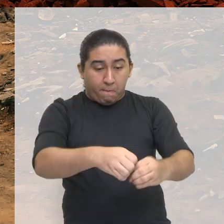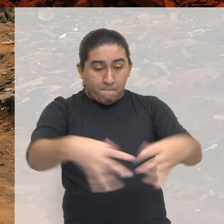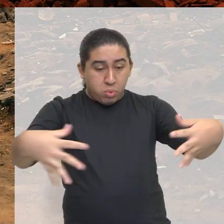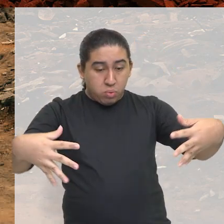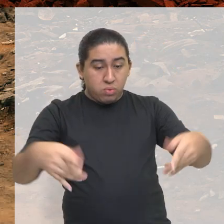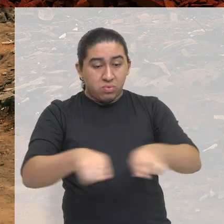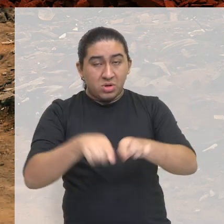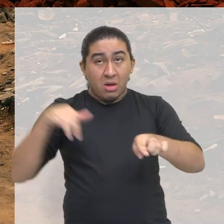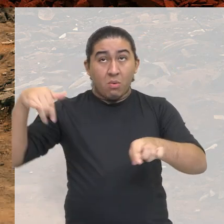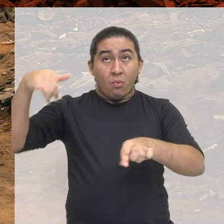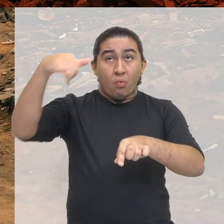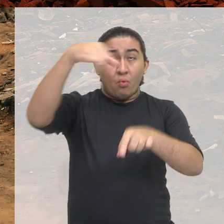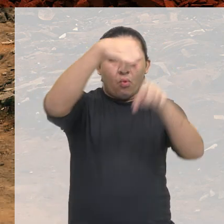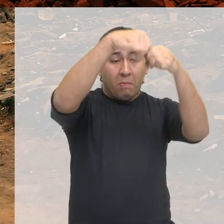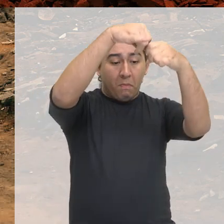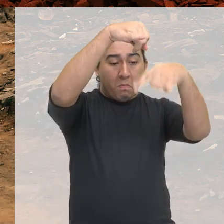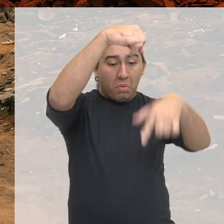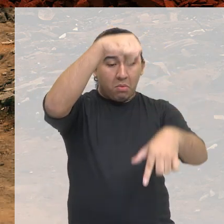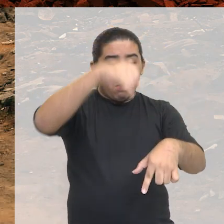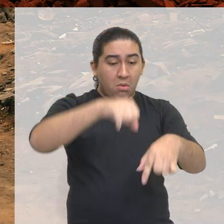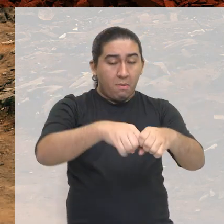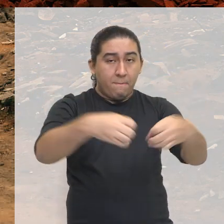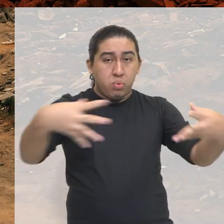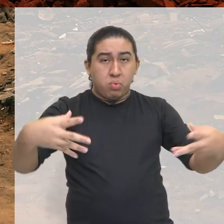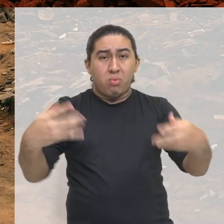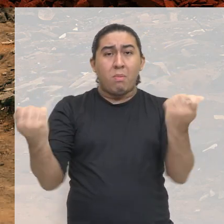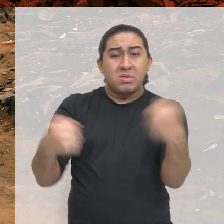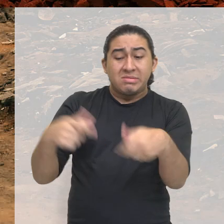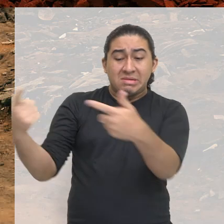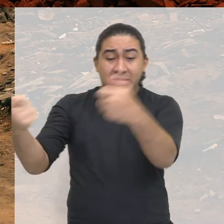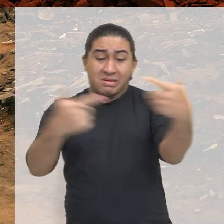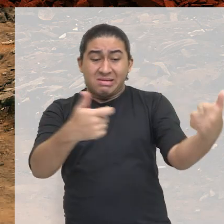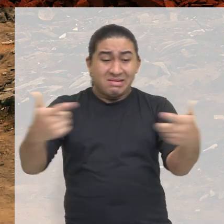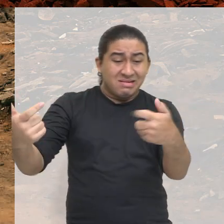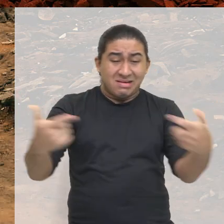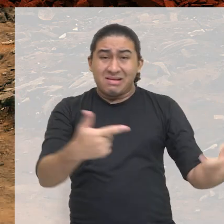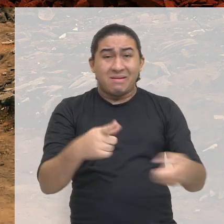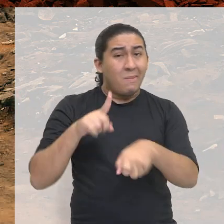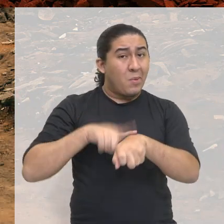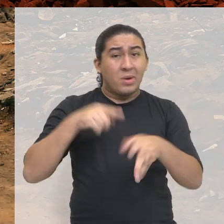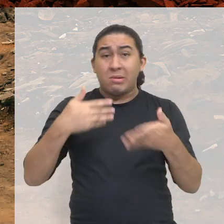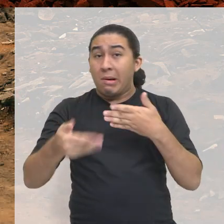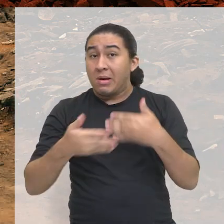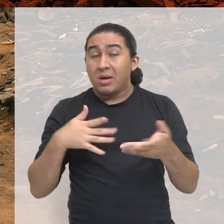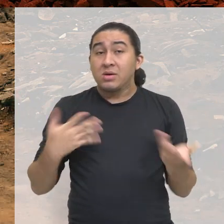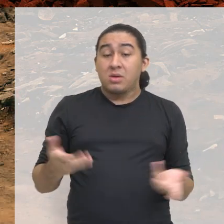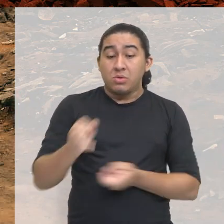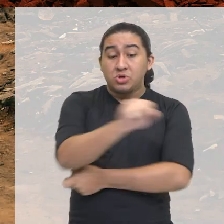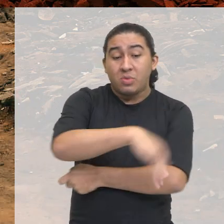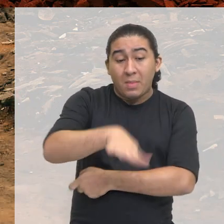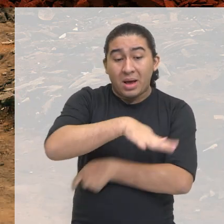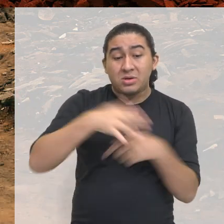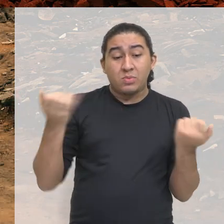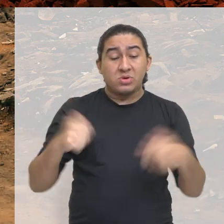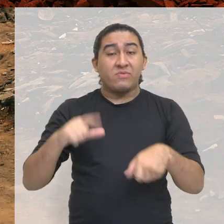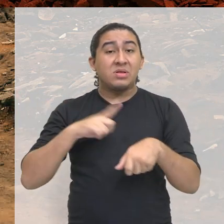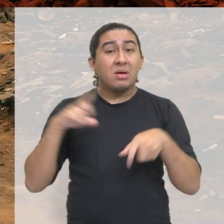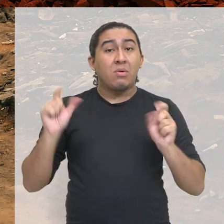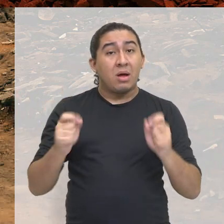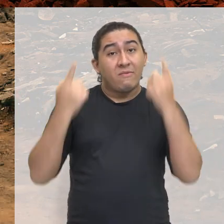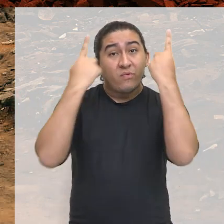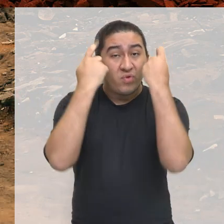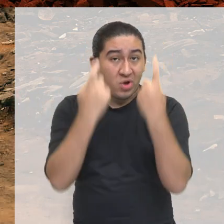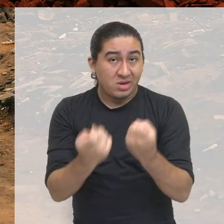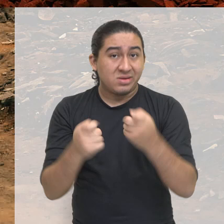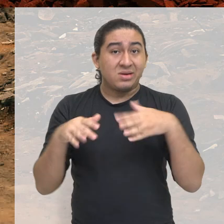uma detonação de uma bomba, pode ter um tiroteio. Então, esses locais eles vão ser propícios para violência e insegurança,